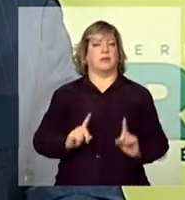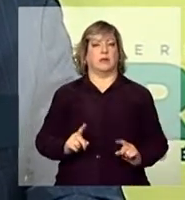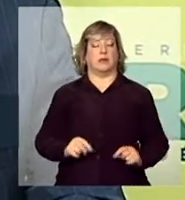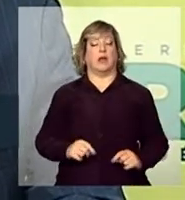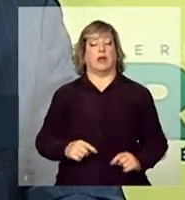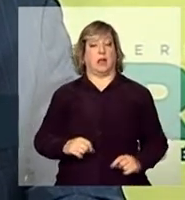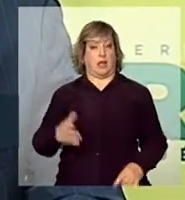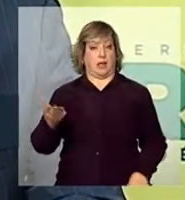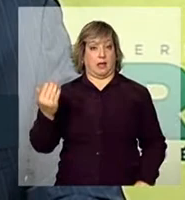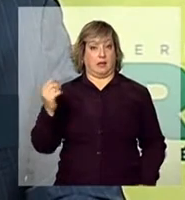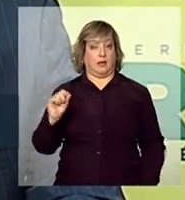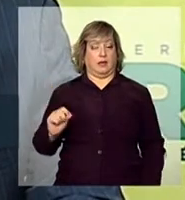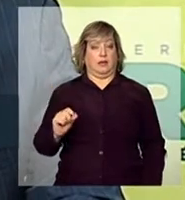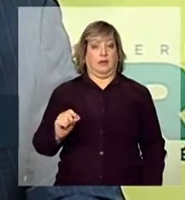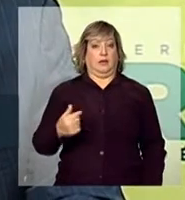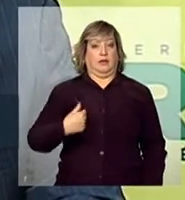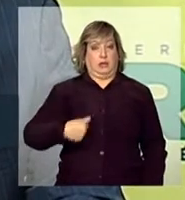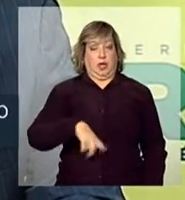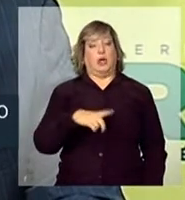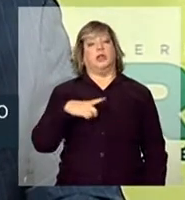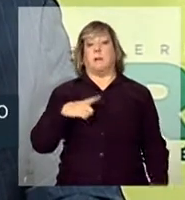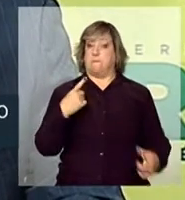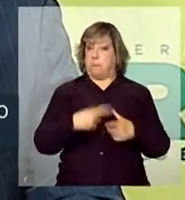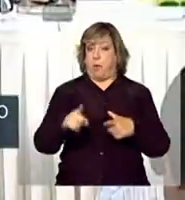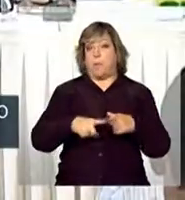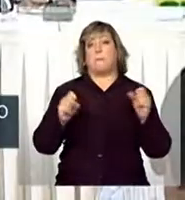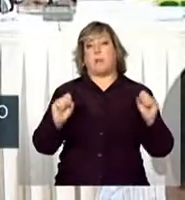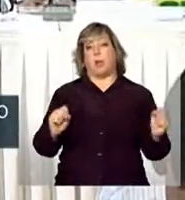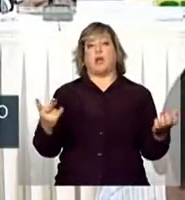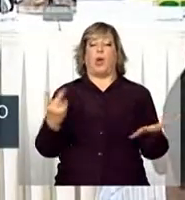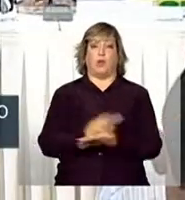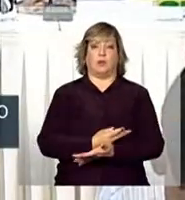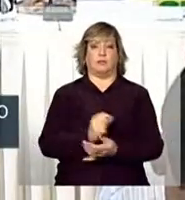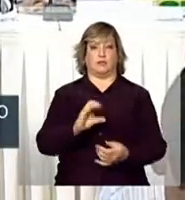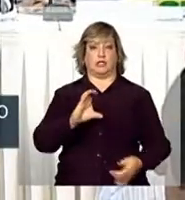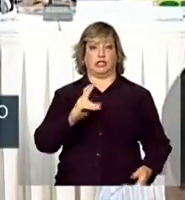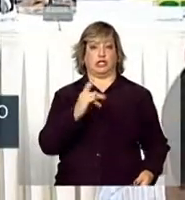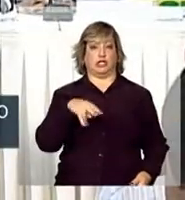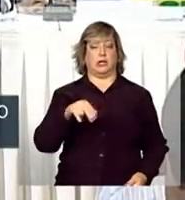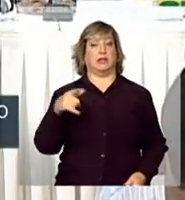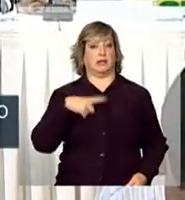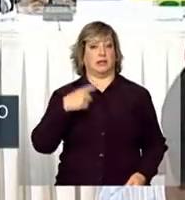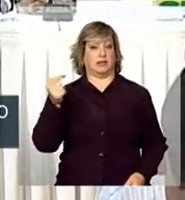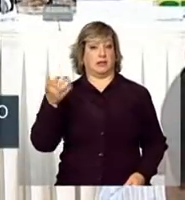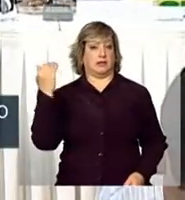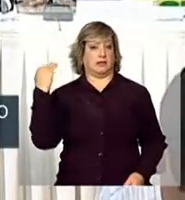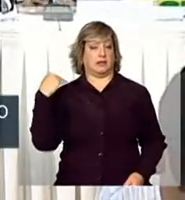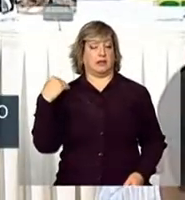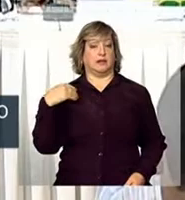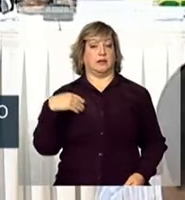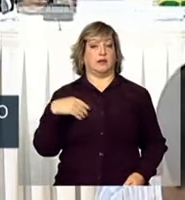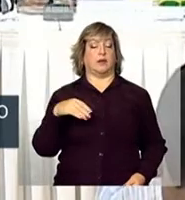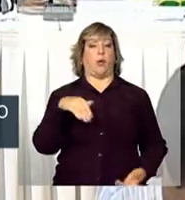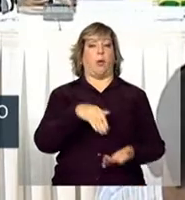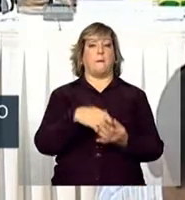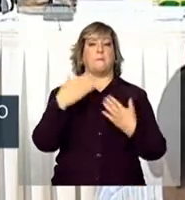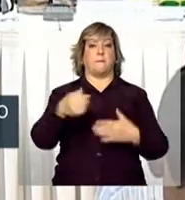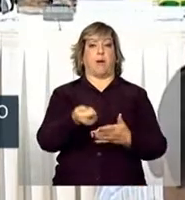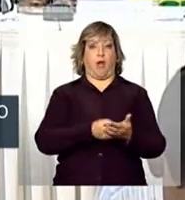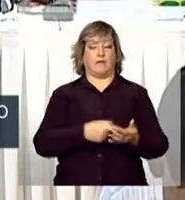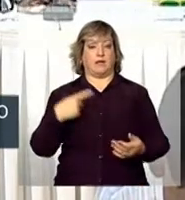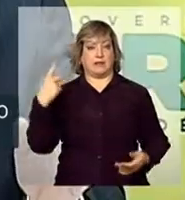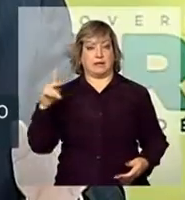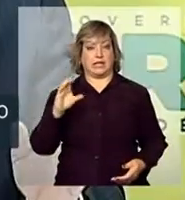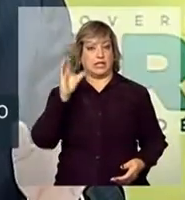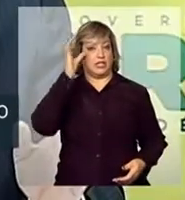Rigor e problemas podem acontecer a China acabou de prender no último no último exame deles